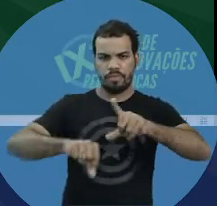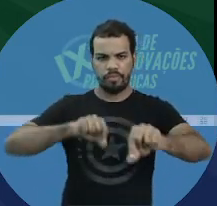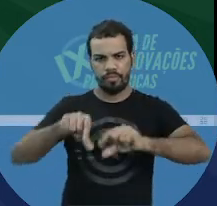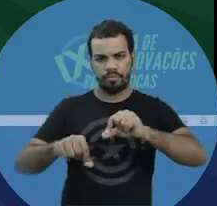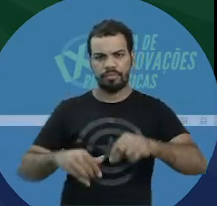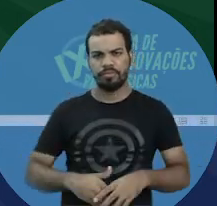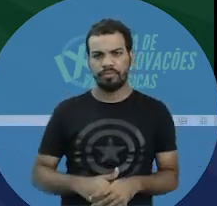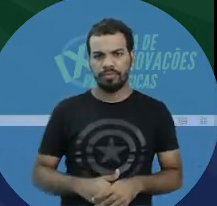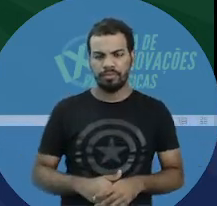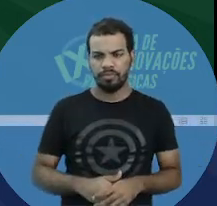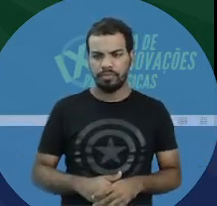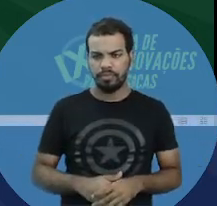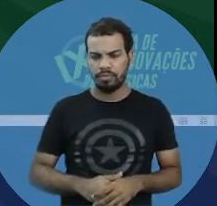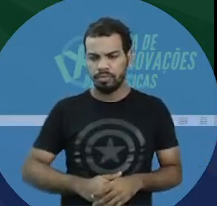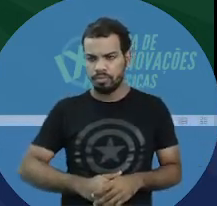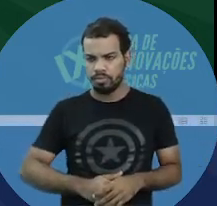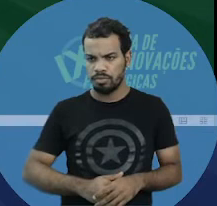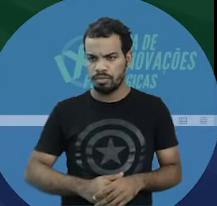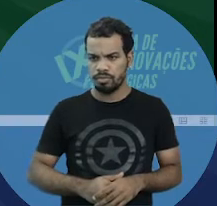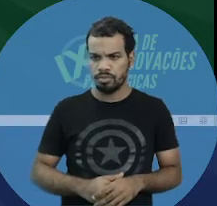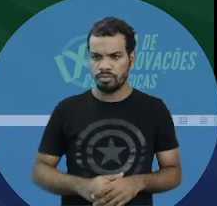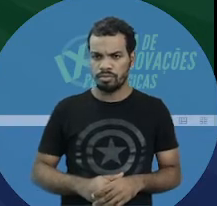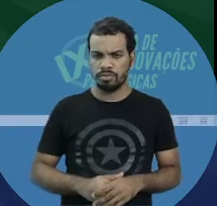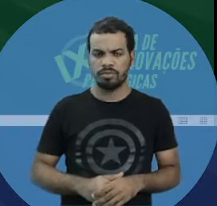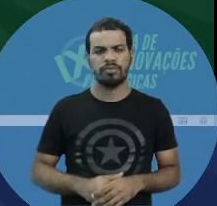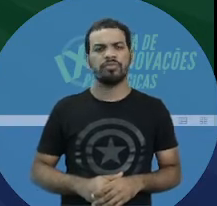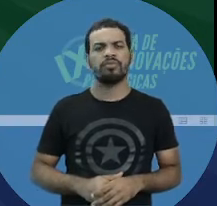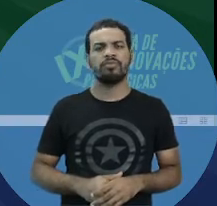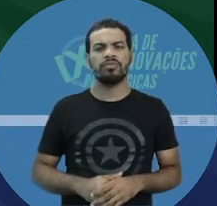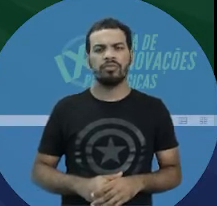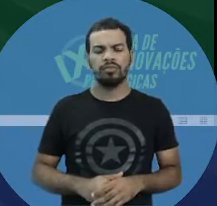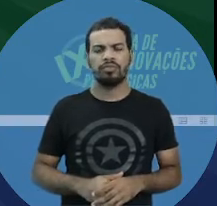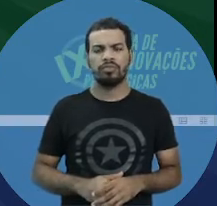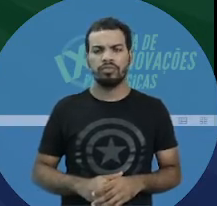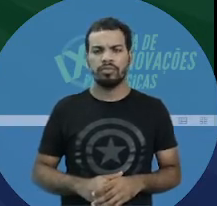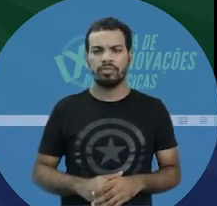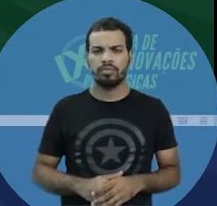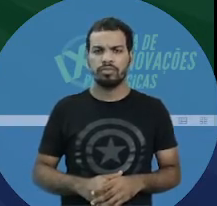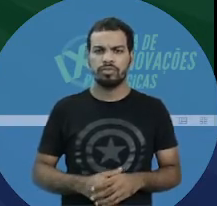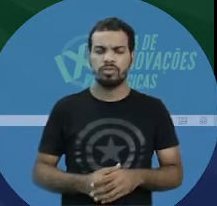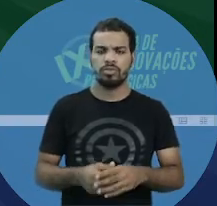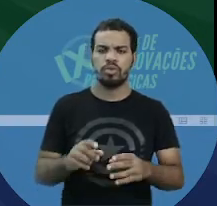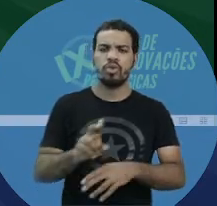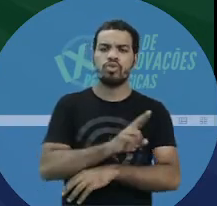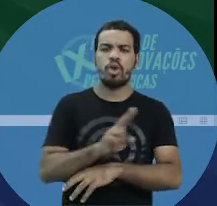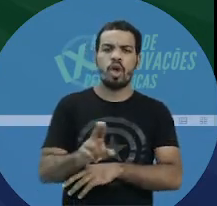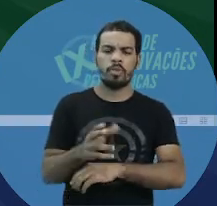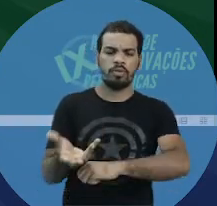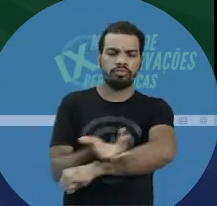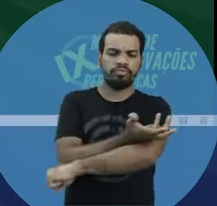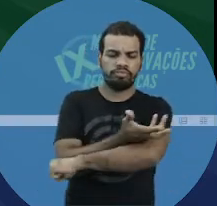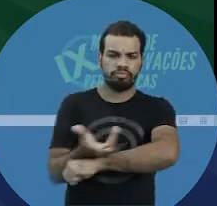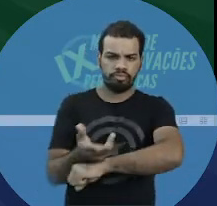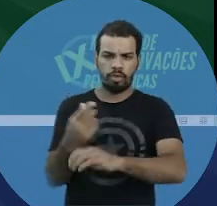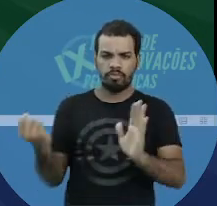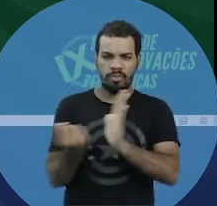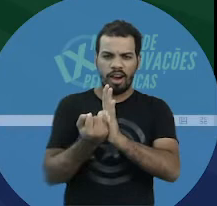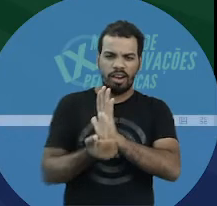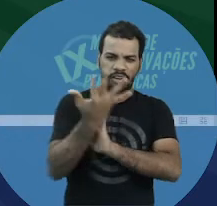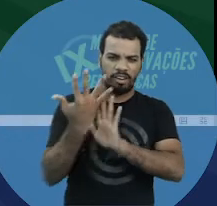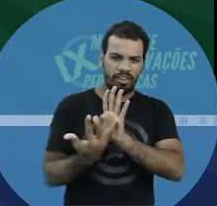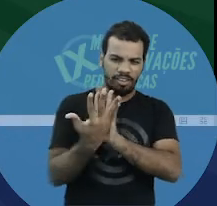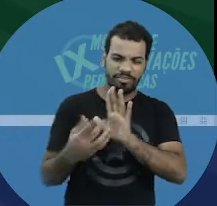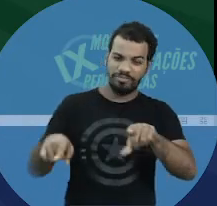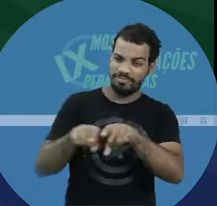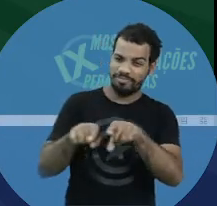que nós fizemos para uma logomarca, o nome da horta, tudo também foi feito pelos alunos.